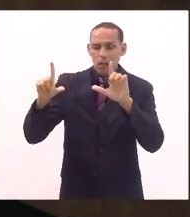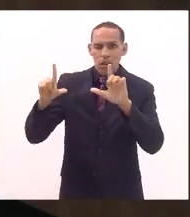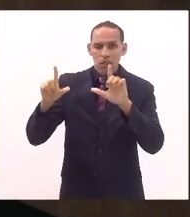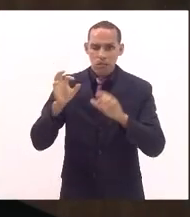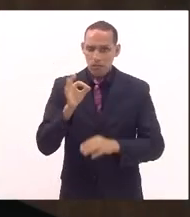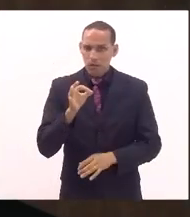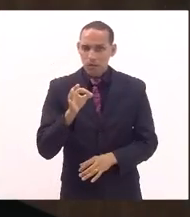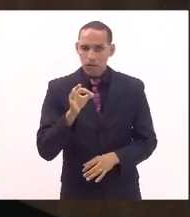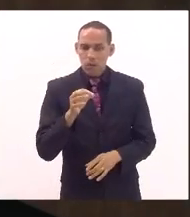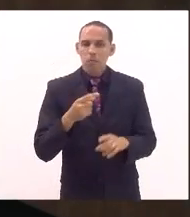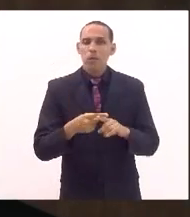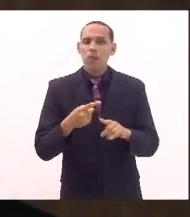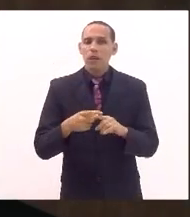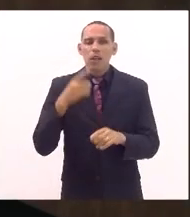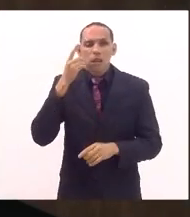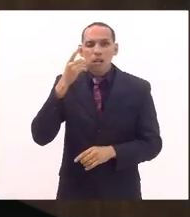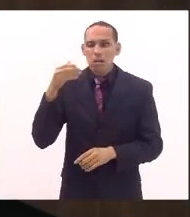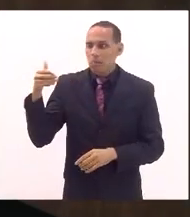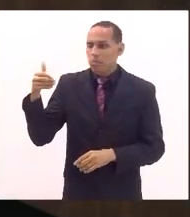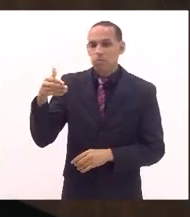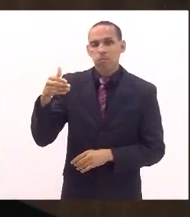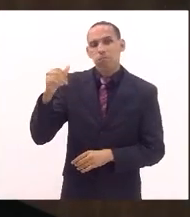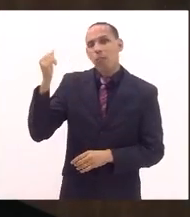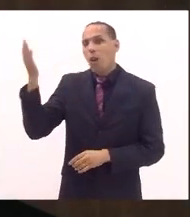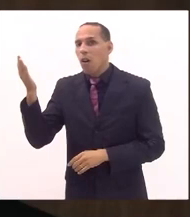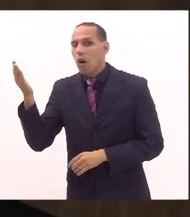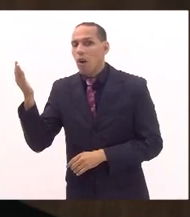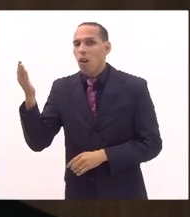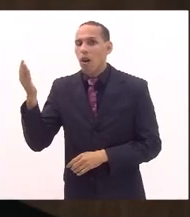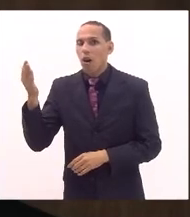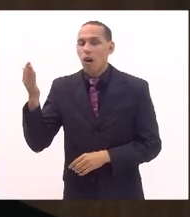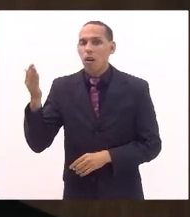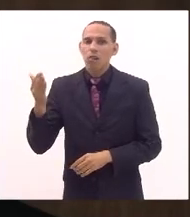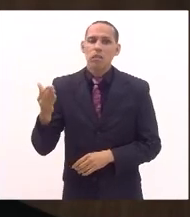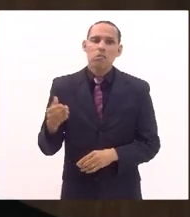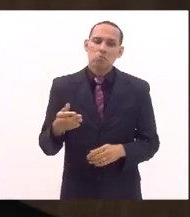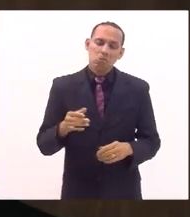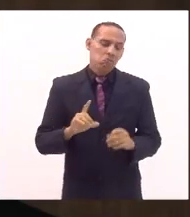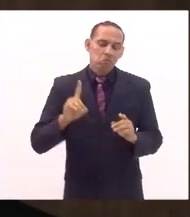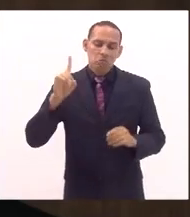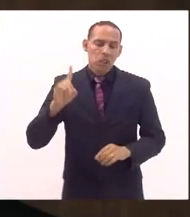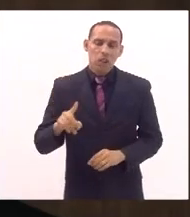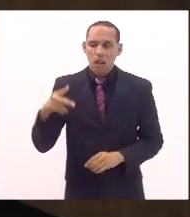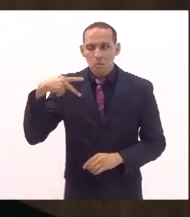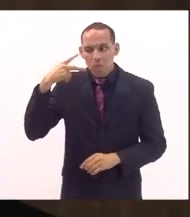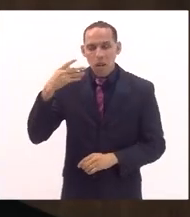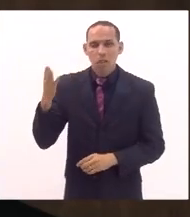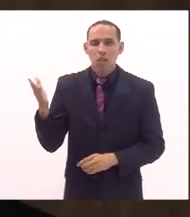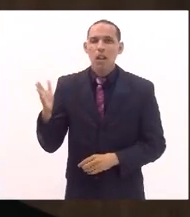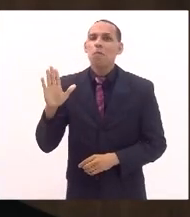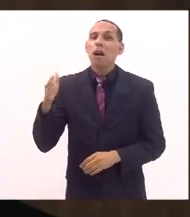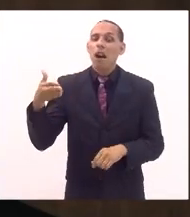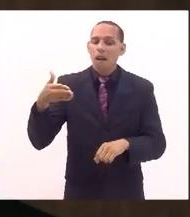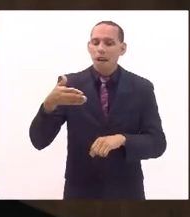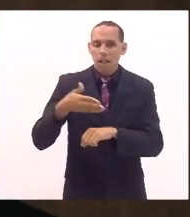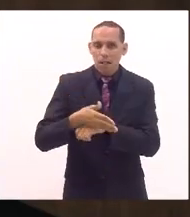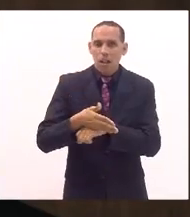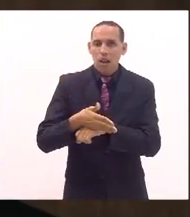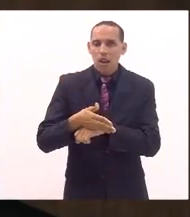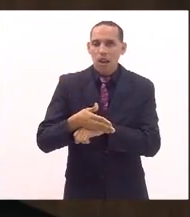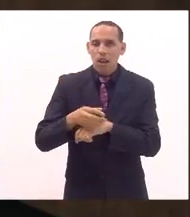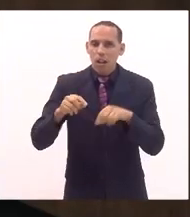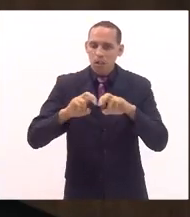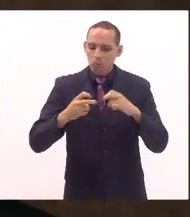correto porque tem deputados que estão lá fora obstrução quer um direito legítimo do parlamentar mas ao entrar no